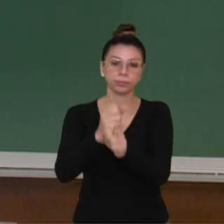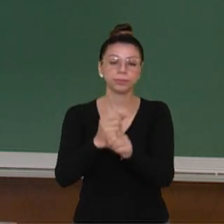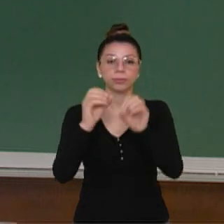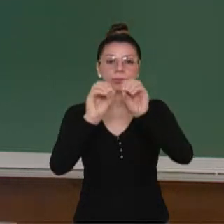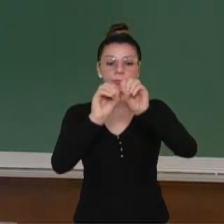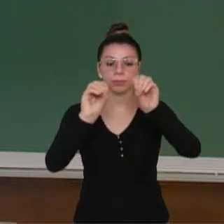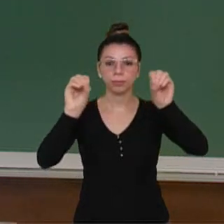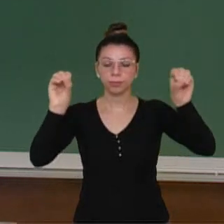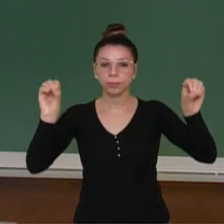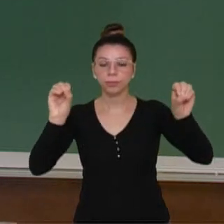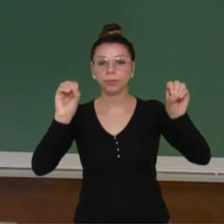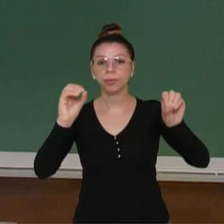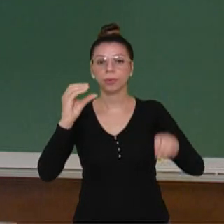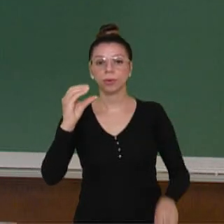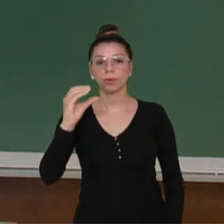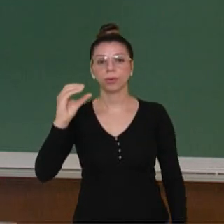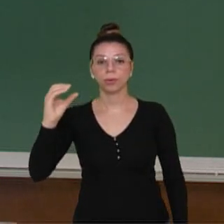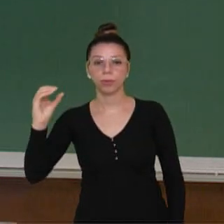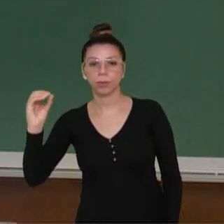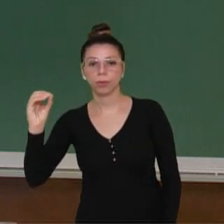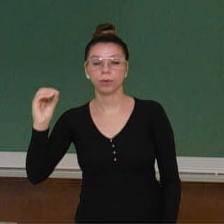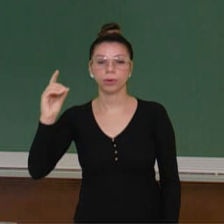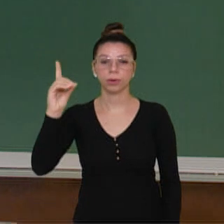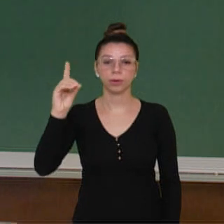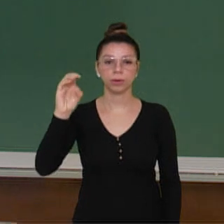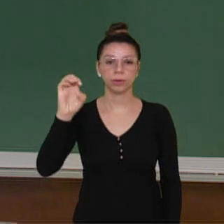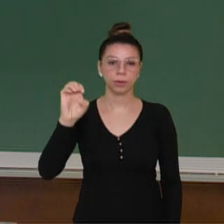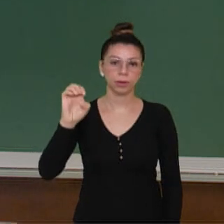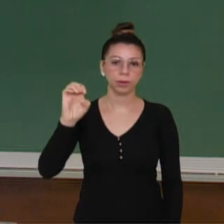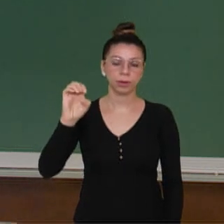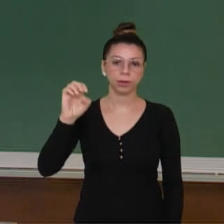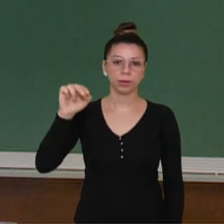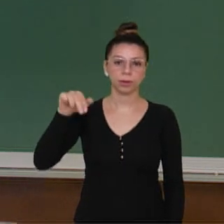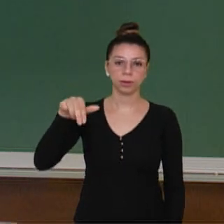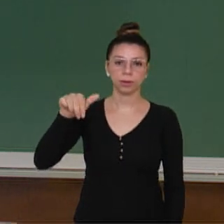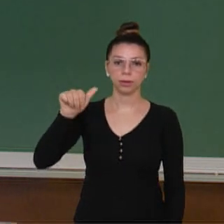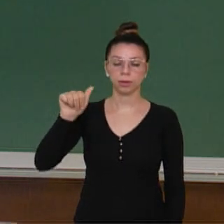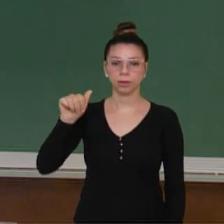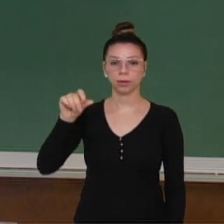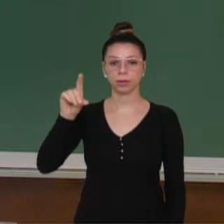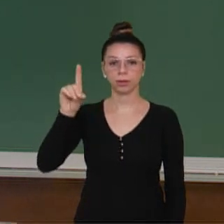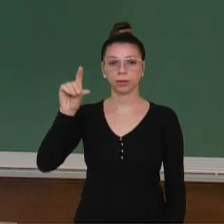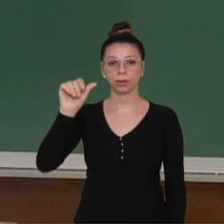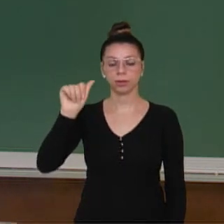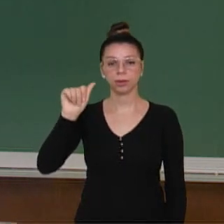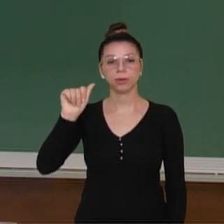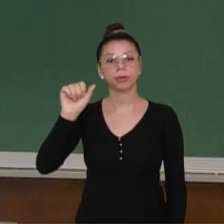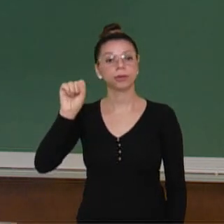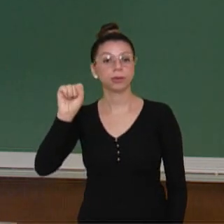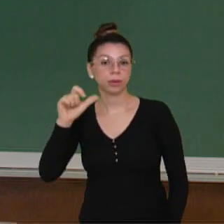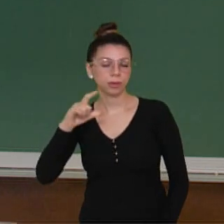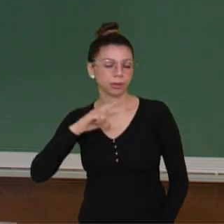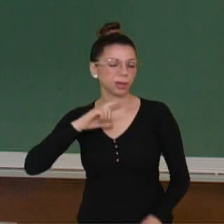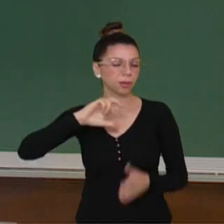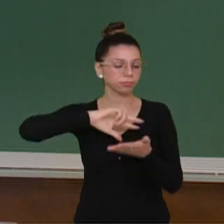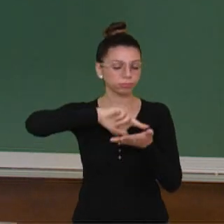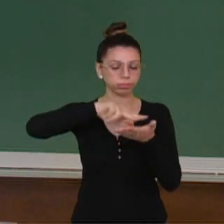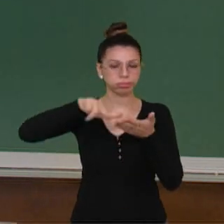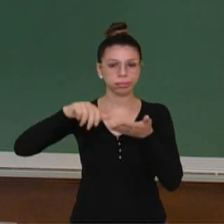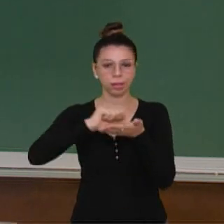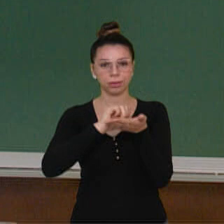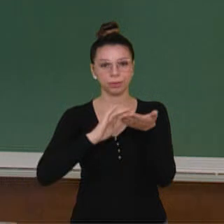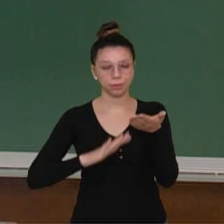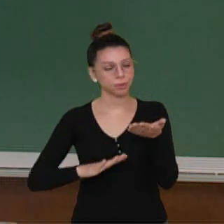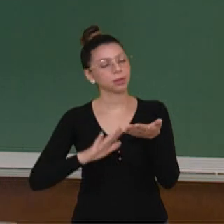orações coordenadas. Vocês se lembram, né? Fizemos bastante exercício e vocês vão acertar.